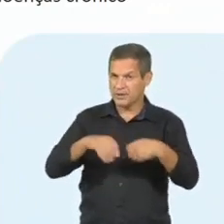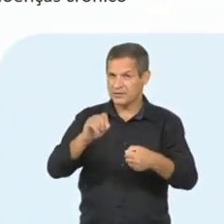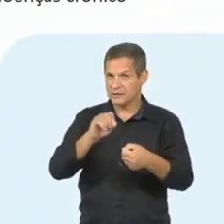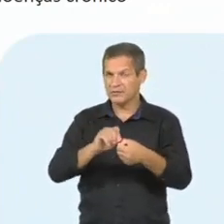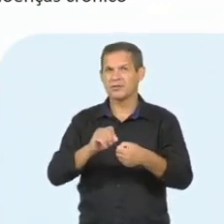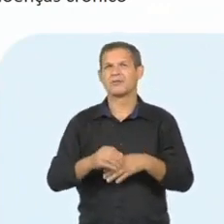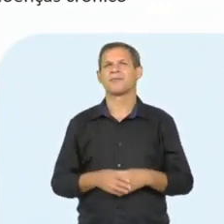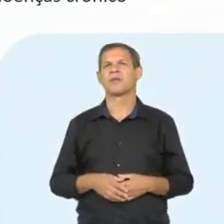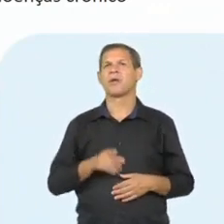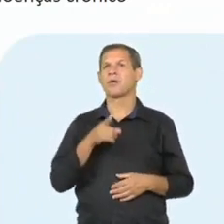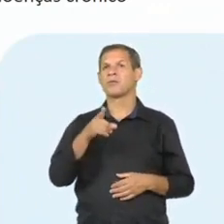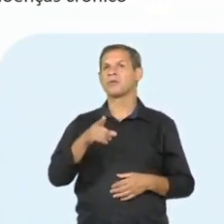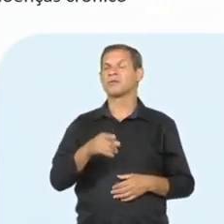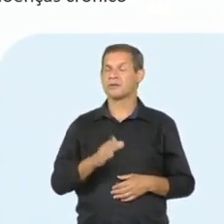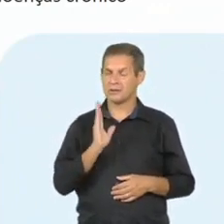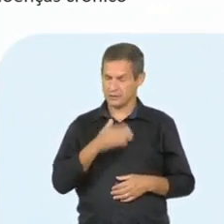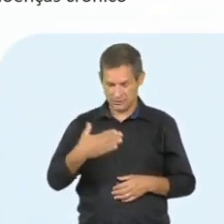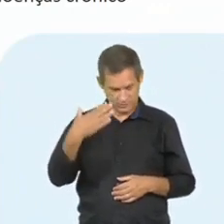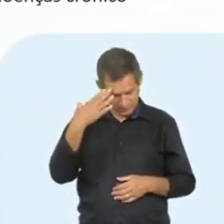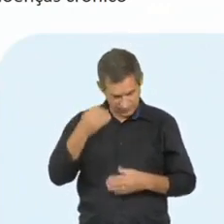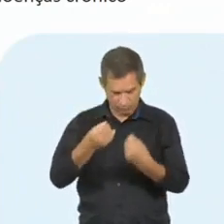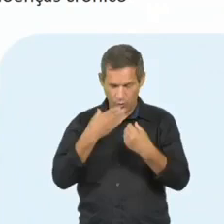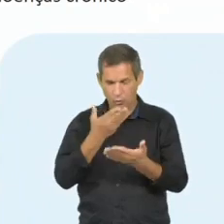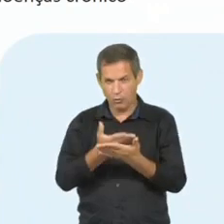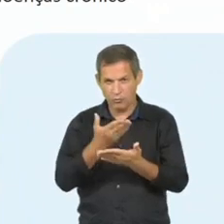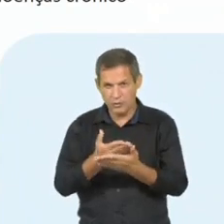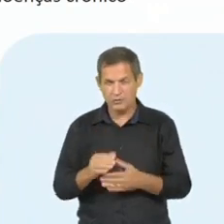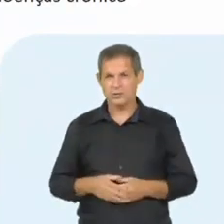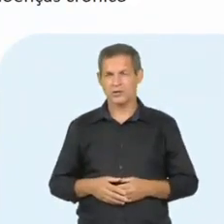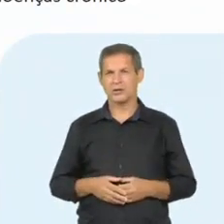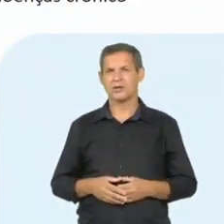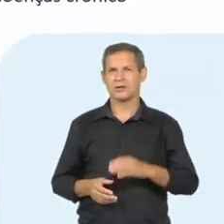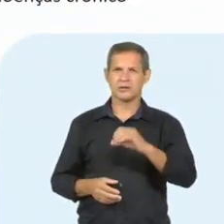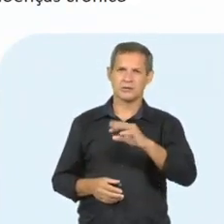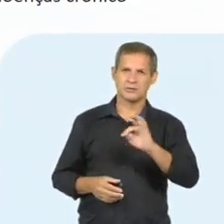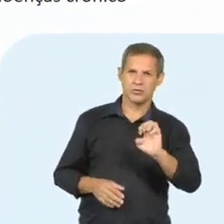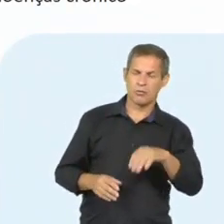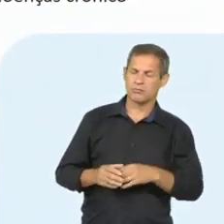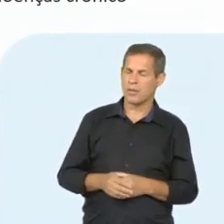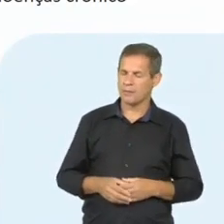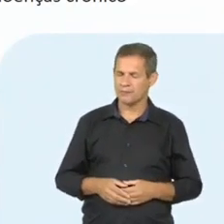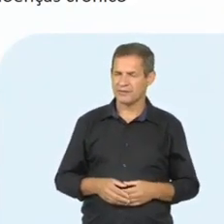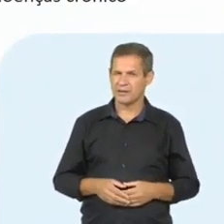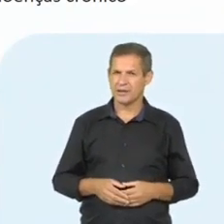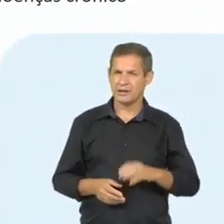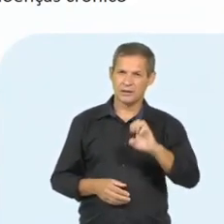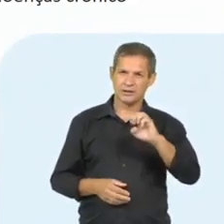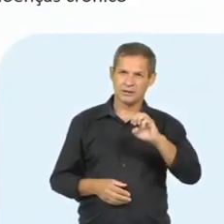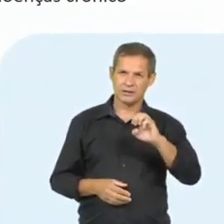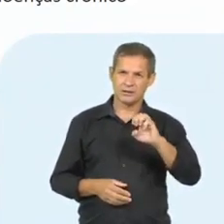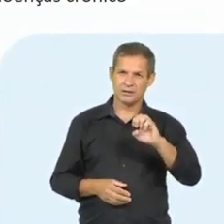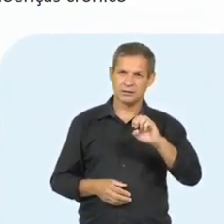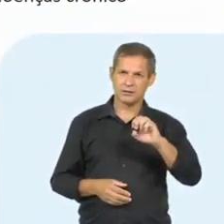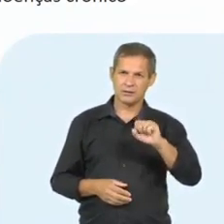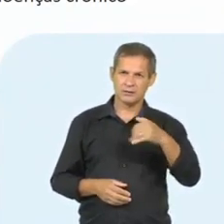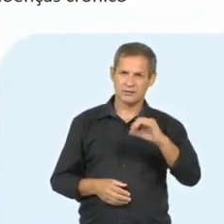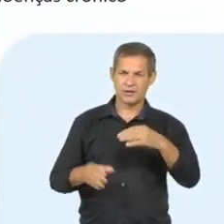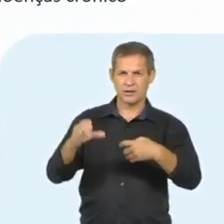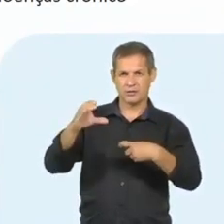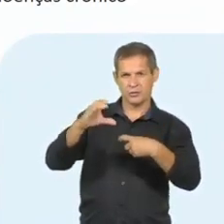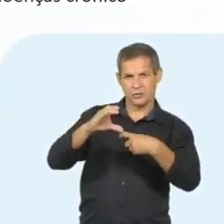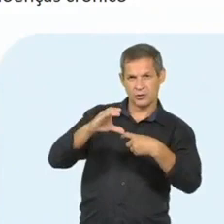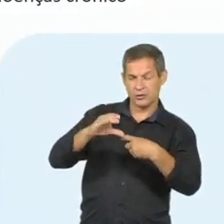aí? Você já sabe como estudos de coorte, ensaios clínicos podem ser realizados,